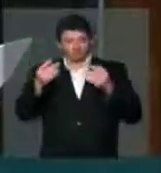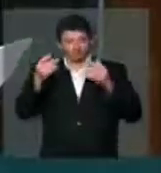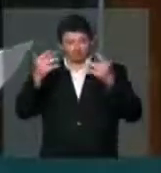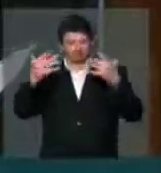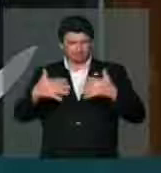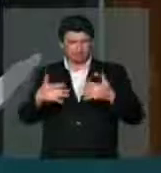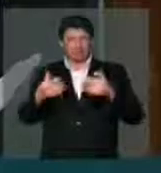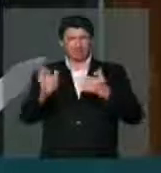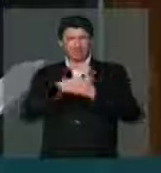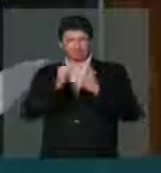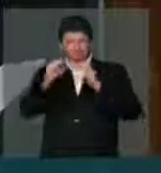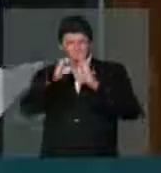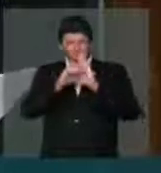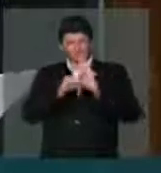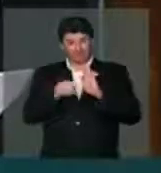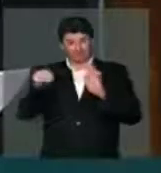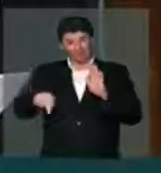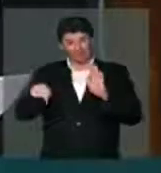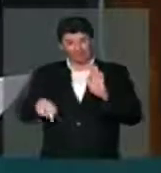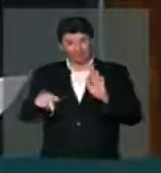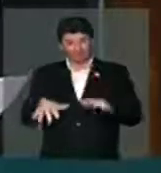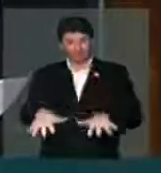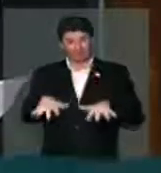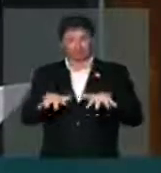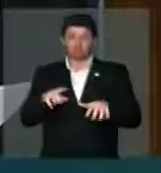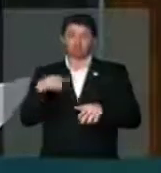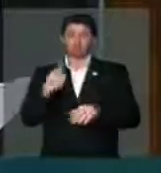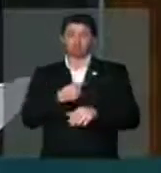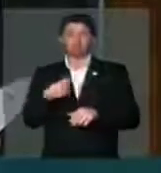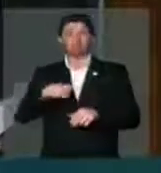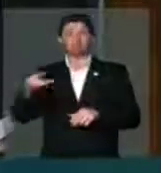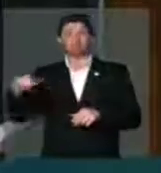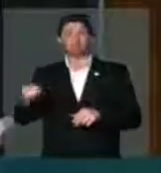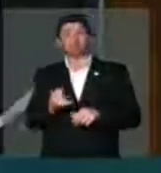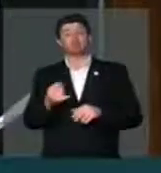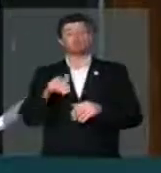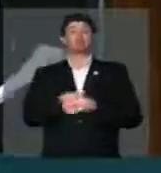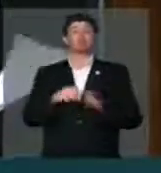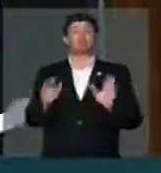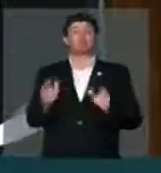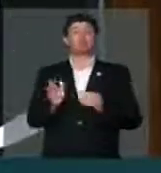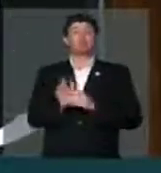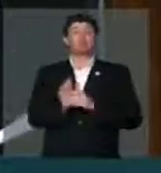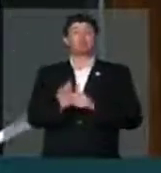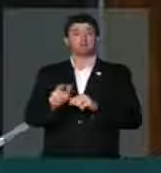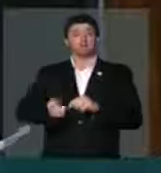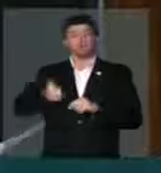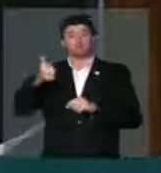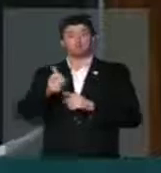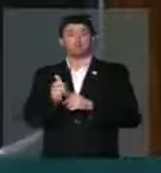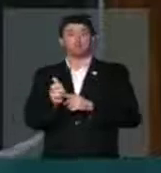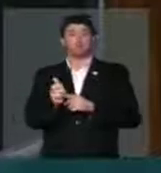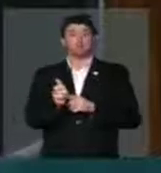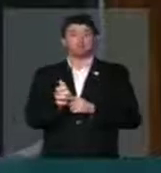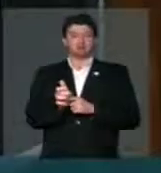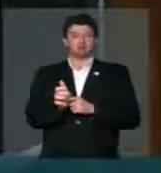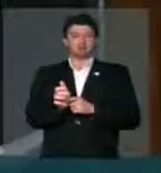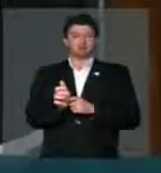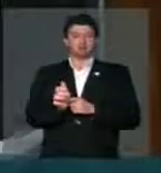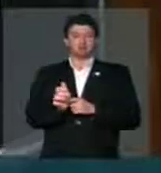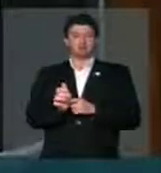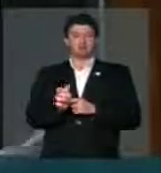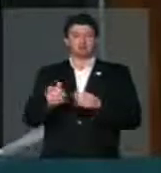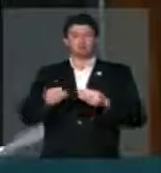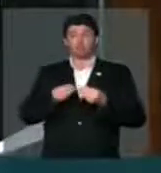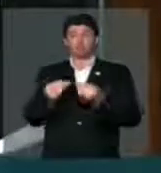pontos, porque é nessa casa, é nesse plenário, que nós vamos ter a oportunidade de votá-los, de aprimorá-los. Nós vamos ter a oportunidade de dar